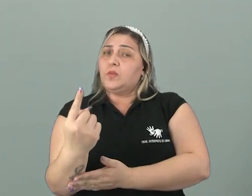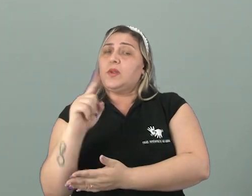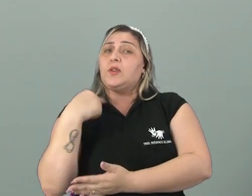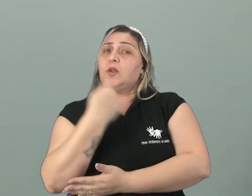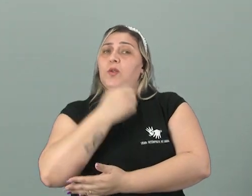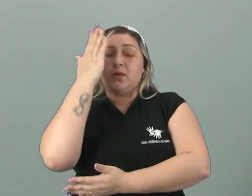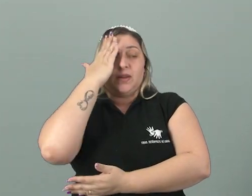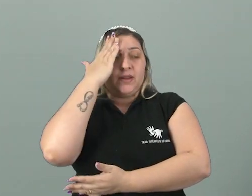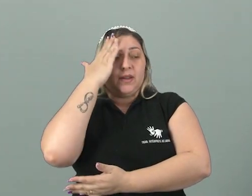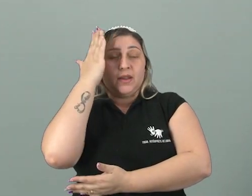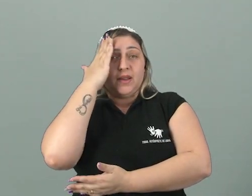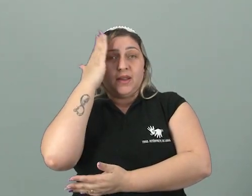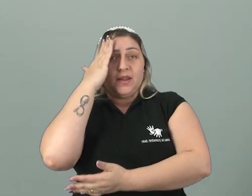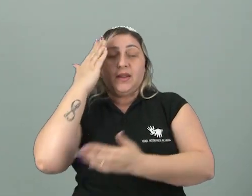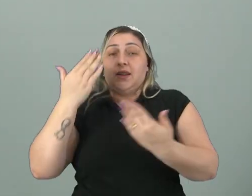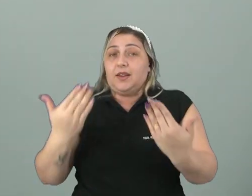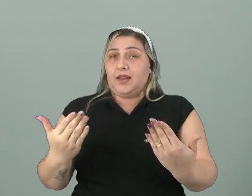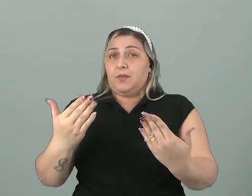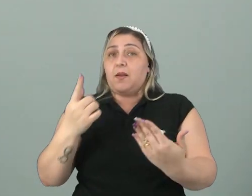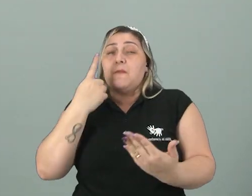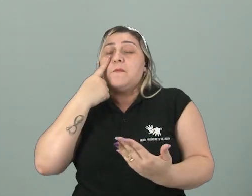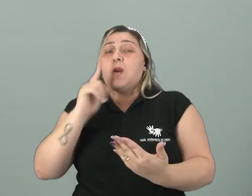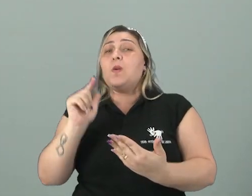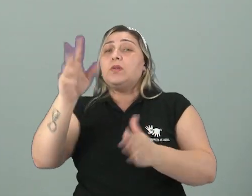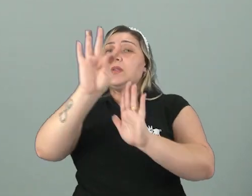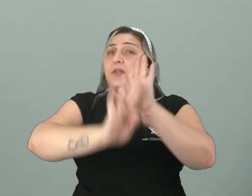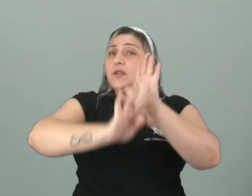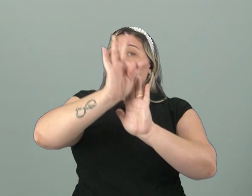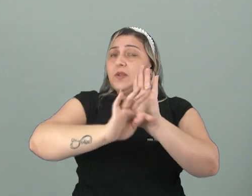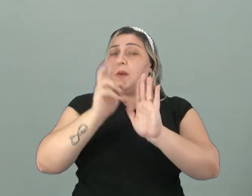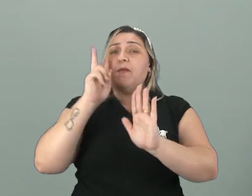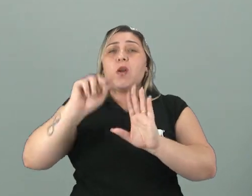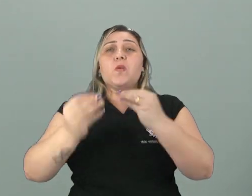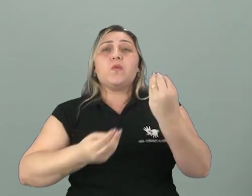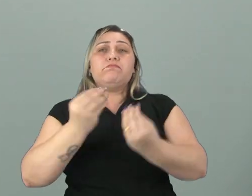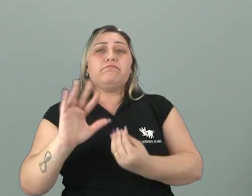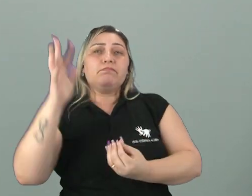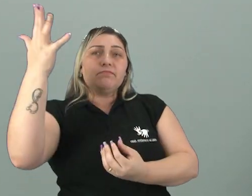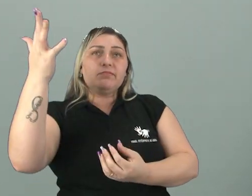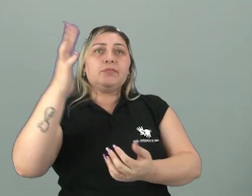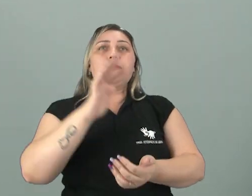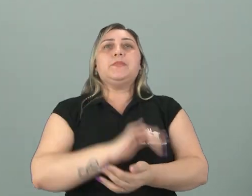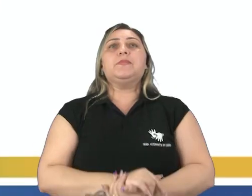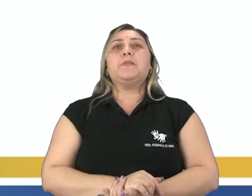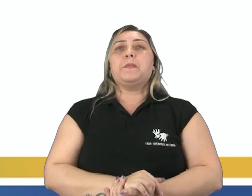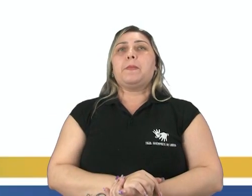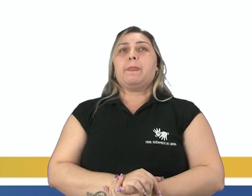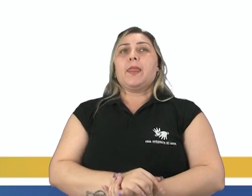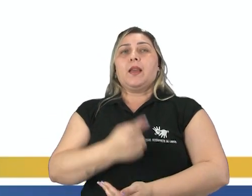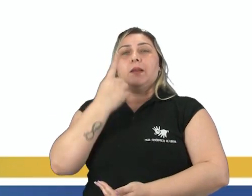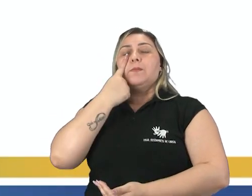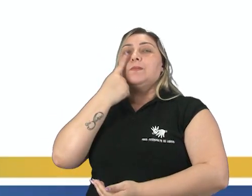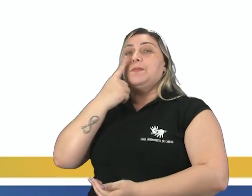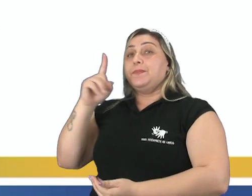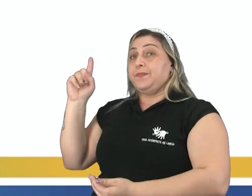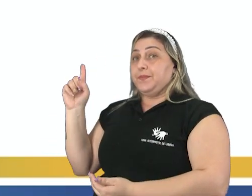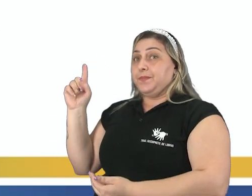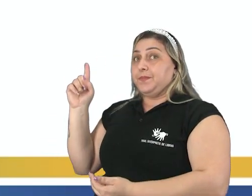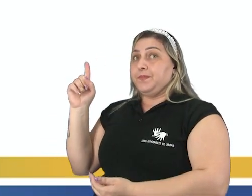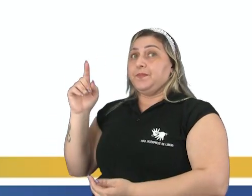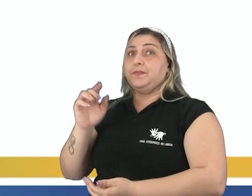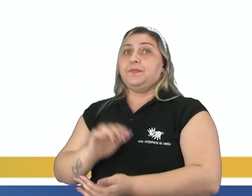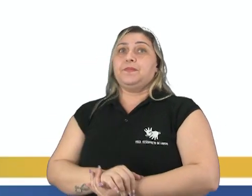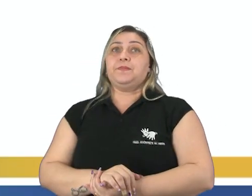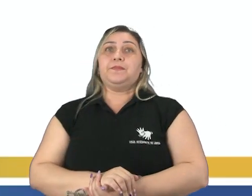não entenderíamos a mensagem. Vamos ver outros textos para ver como isso funciona? Olha só este